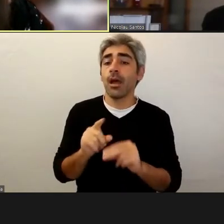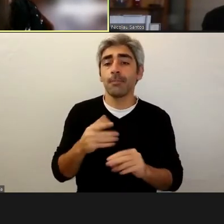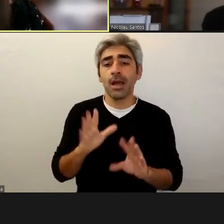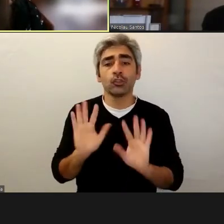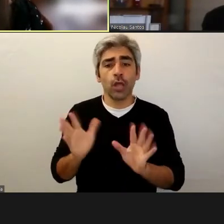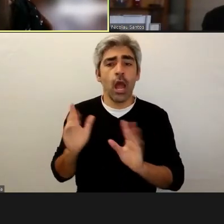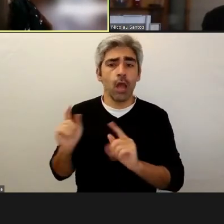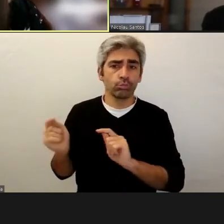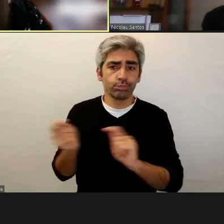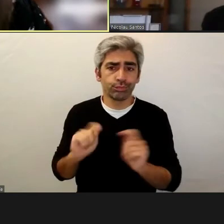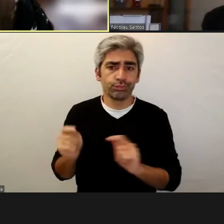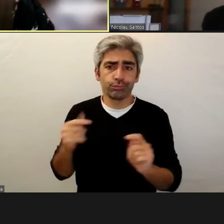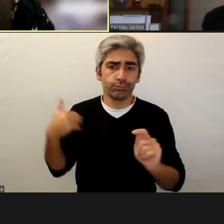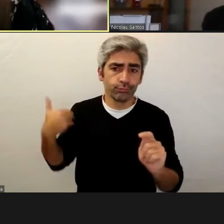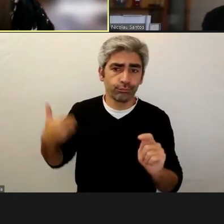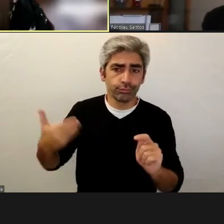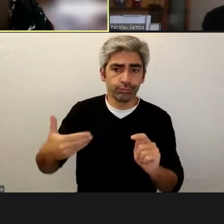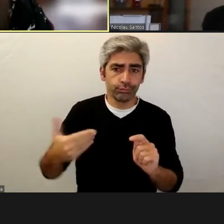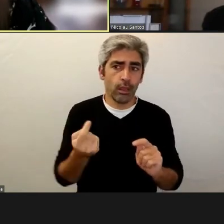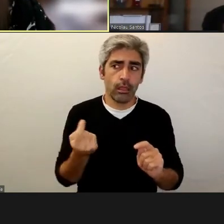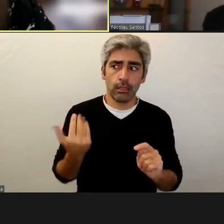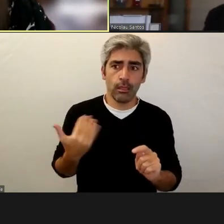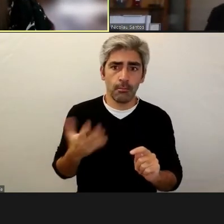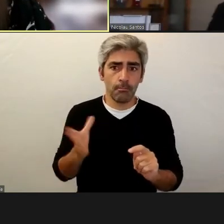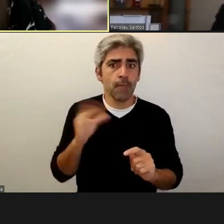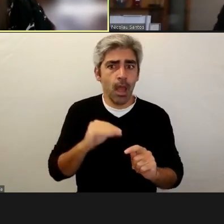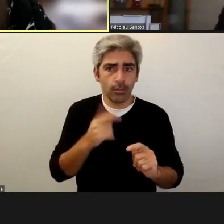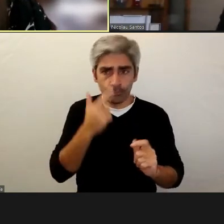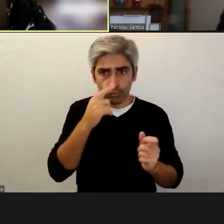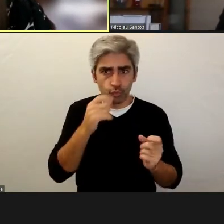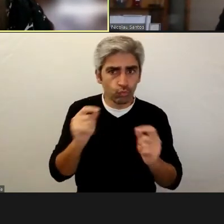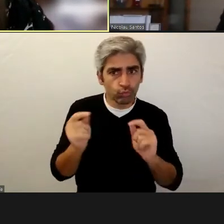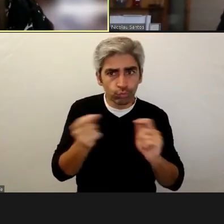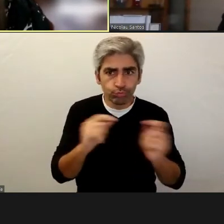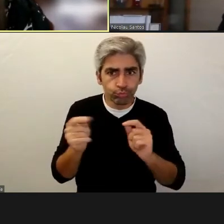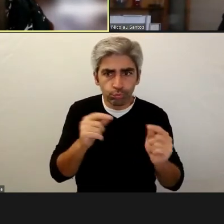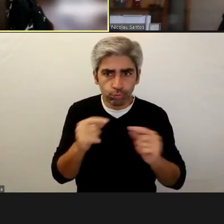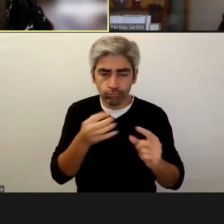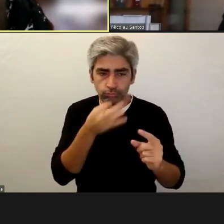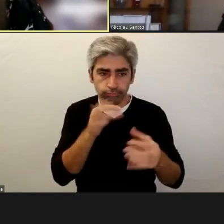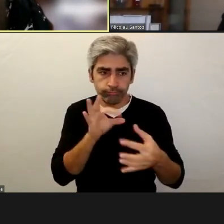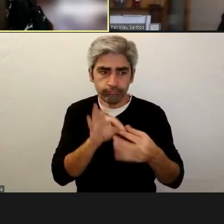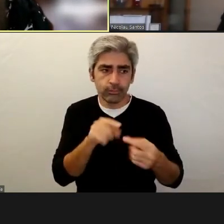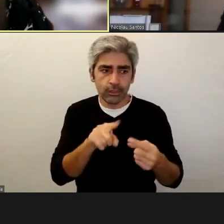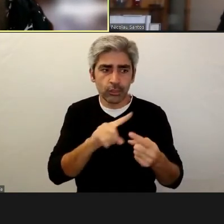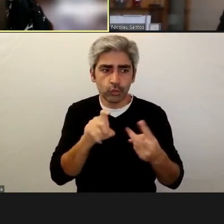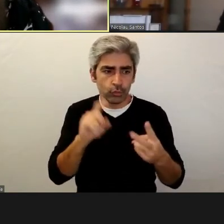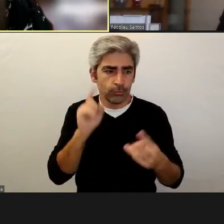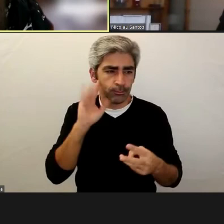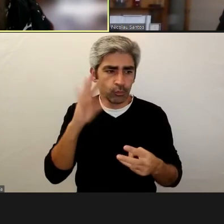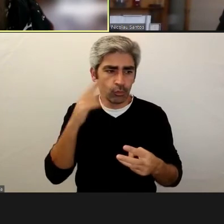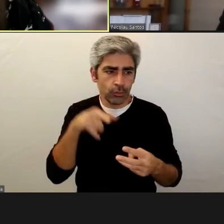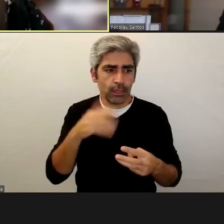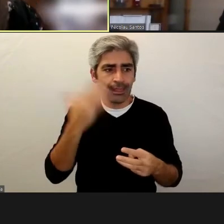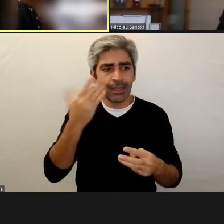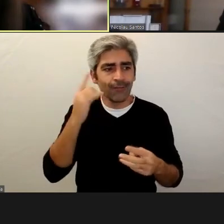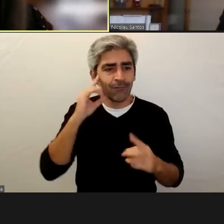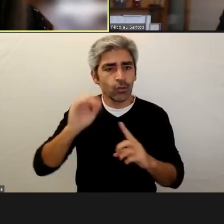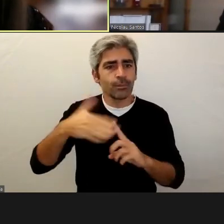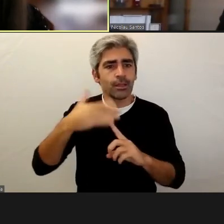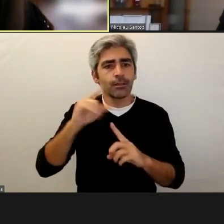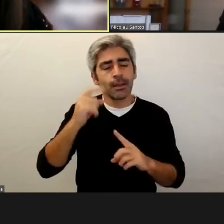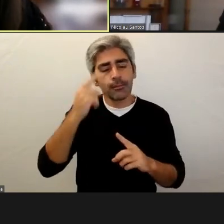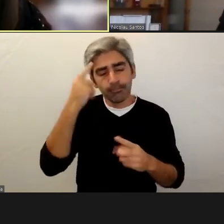discutido mais recentemente, levanta de facto questões importantes de direitos fundamentais e de